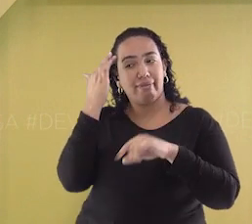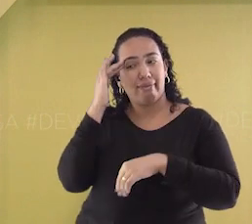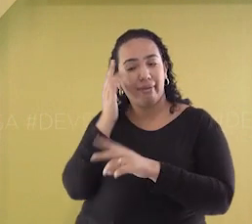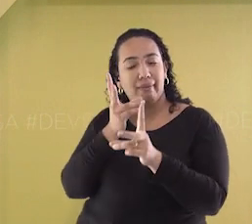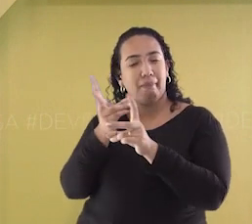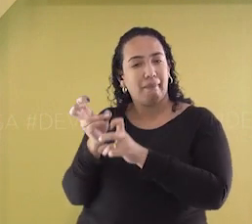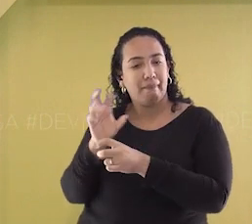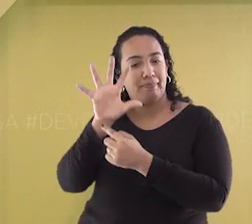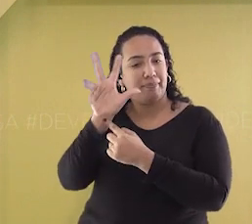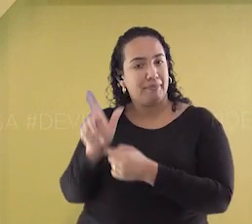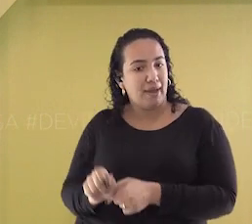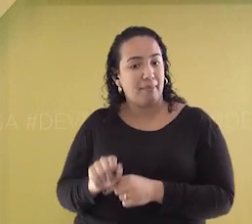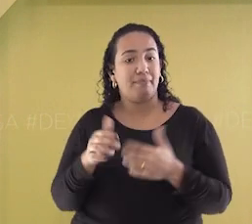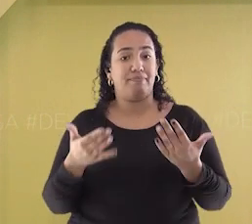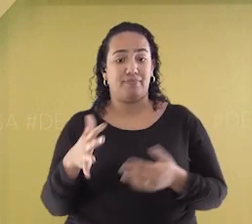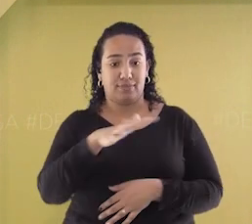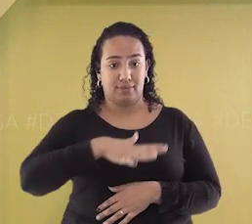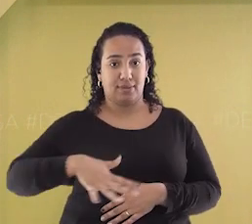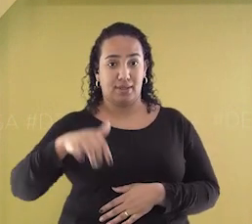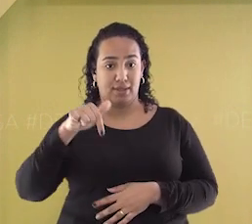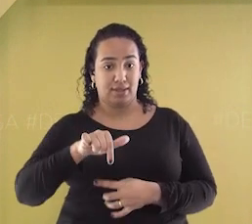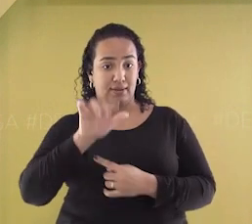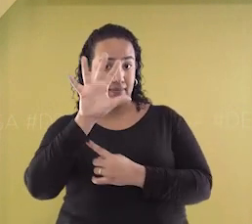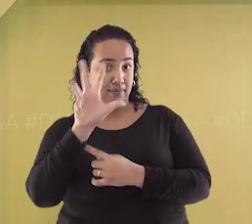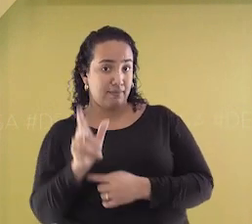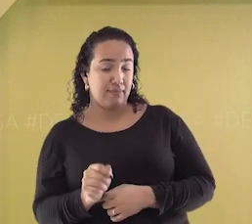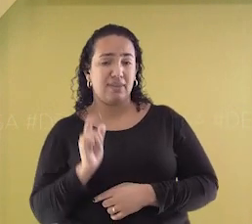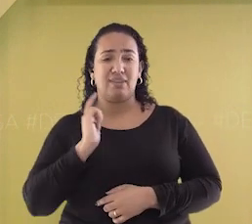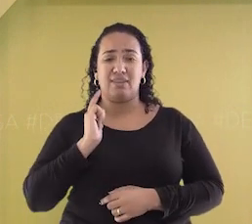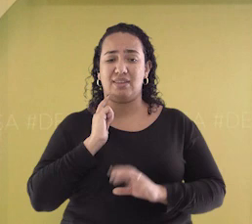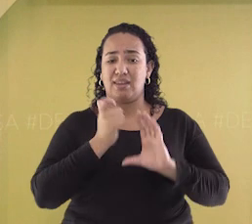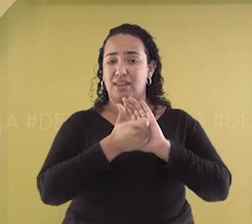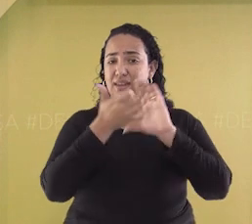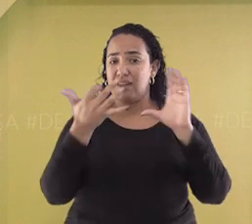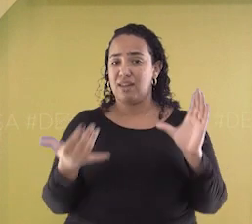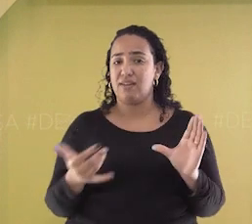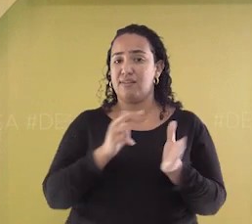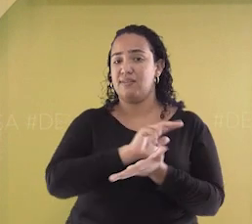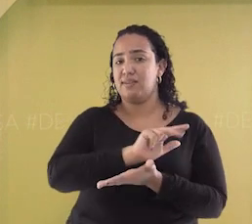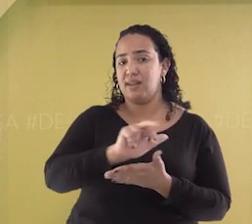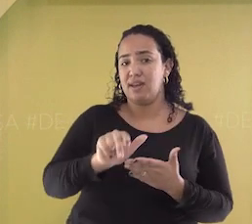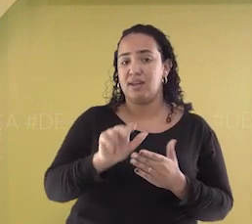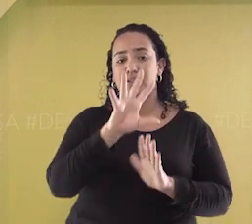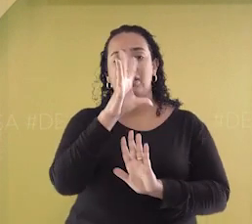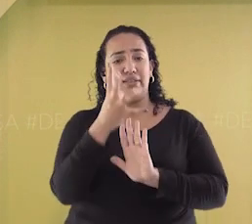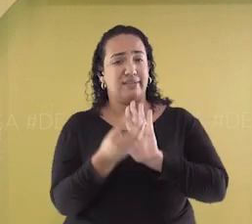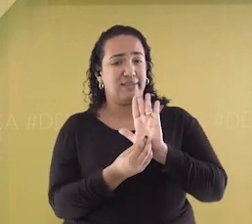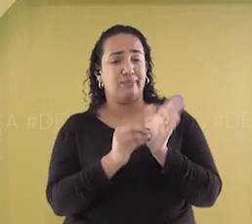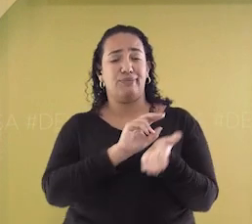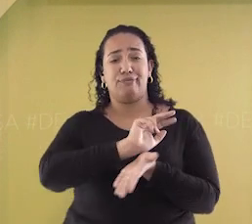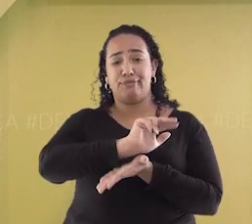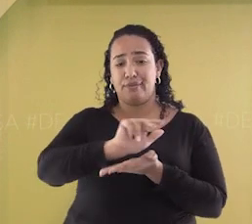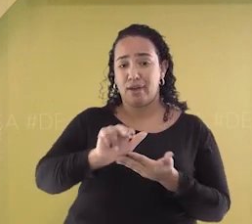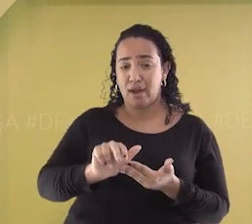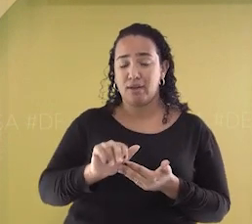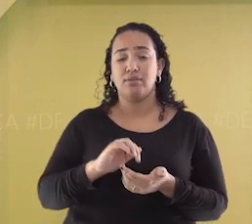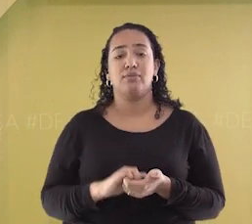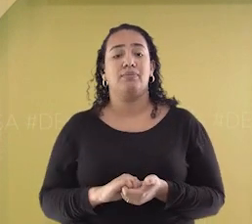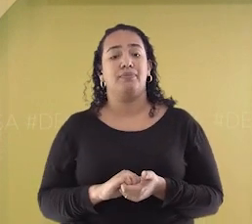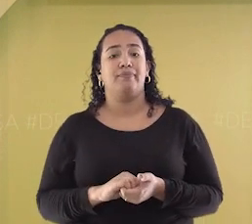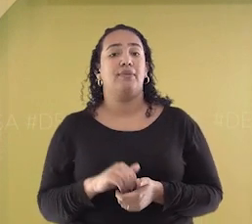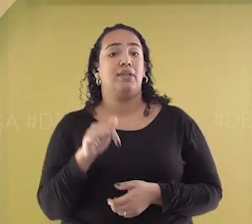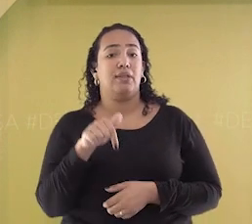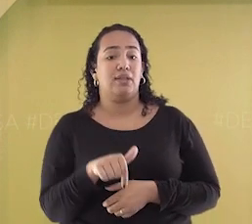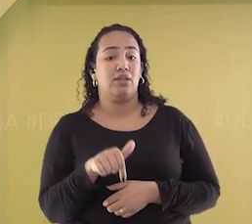mapa. Na cartografia, podemos utilizar inúmeras características e símbolos para representar, sendo os